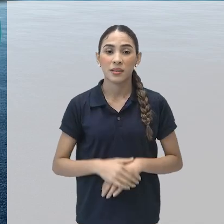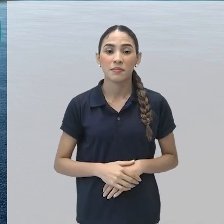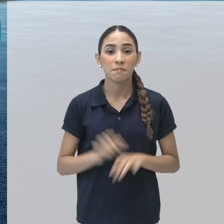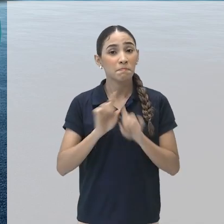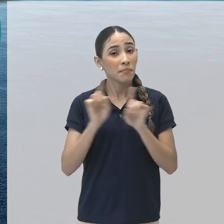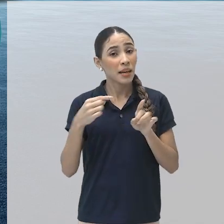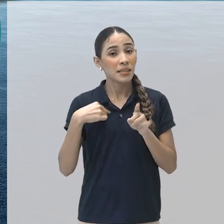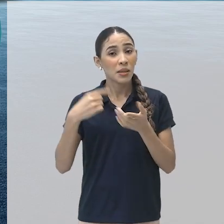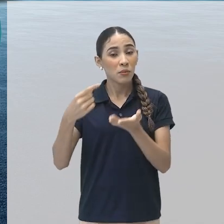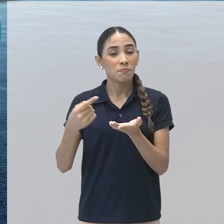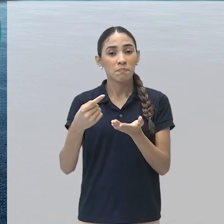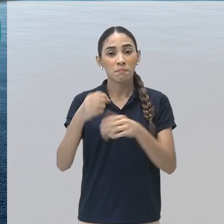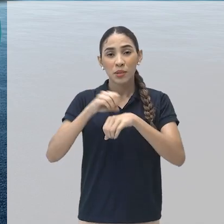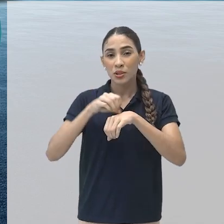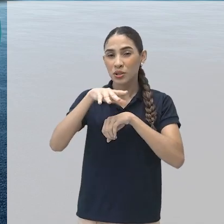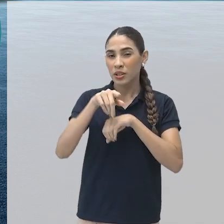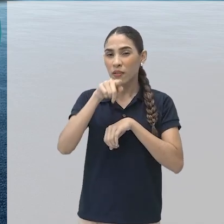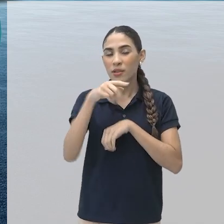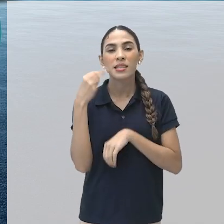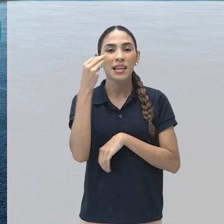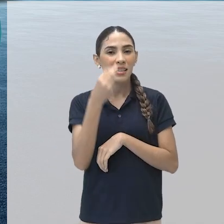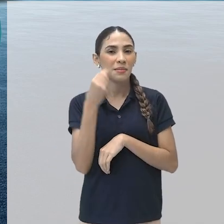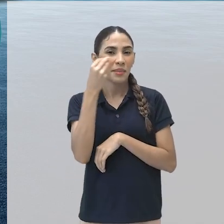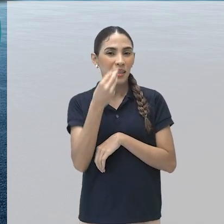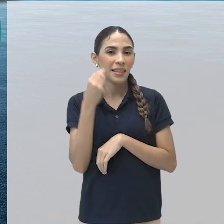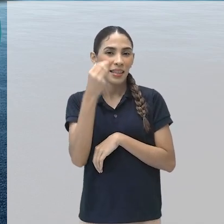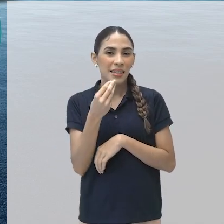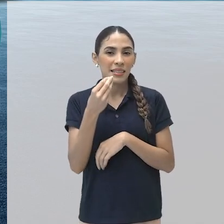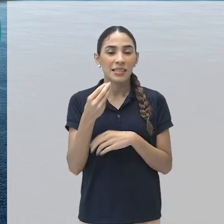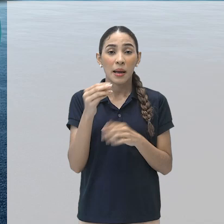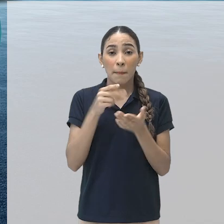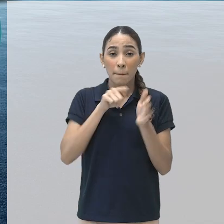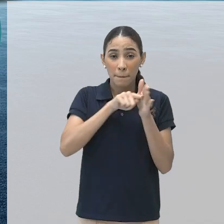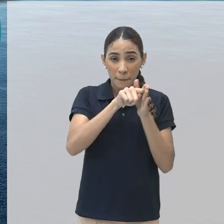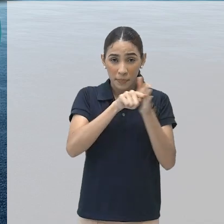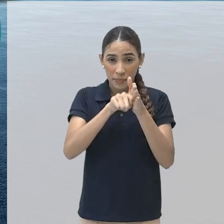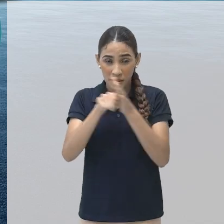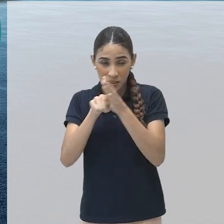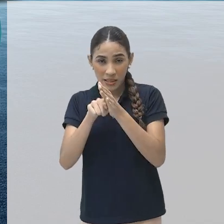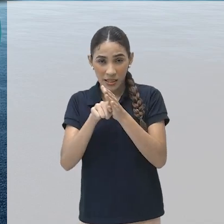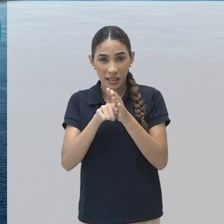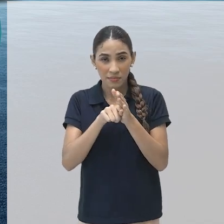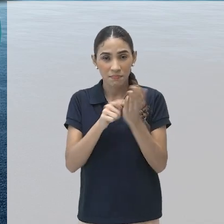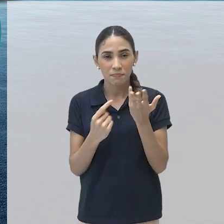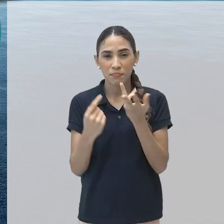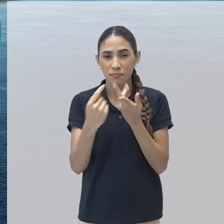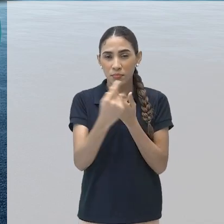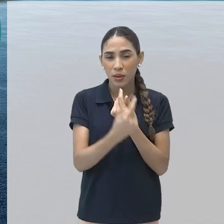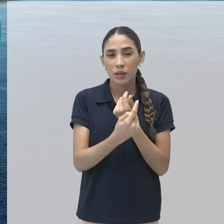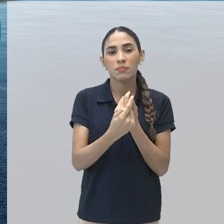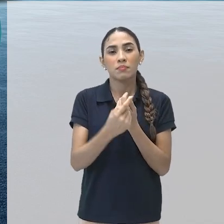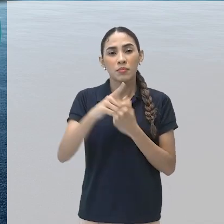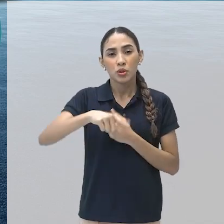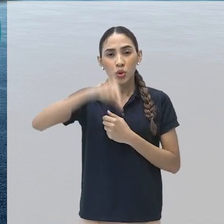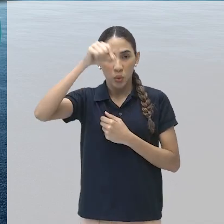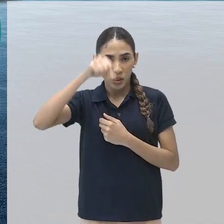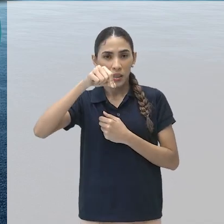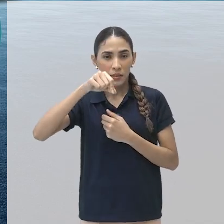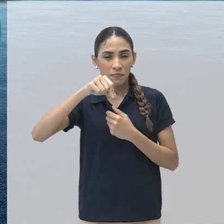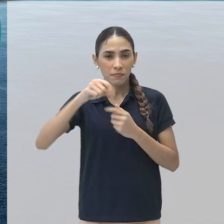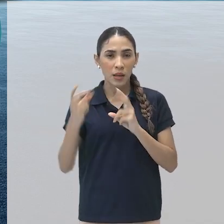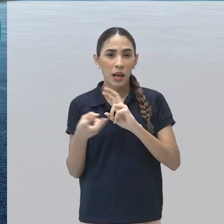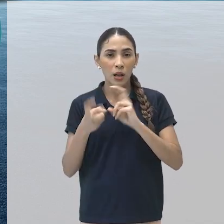Mas eu convido vocês a fazer uma experiência de pesquisar sobre uma das lutas que vocês viram aqui, a